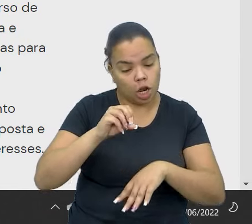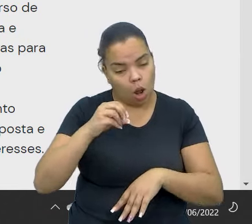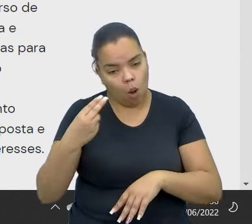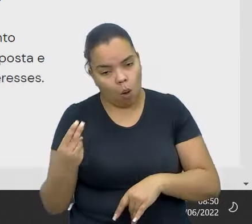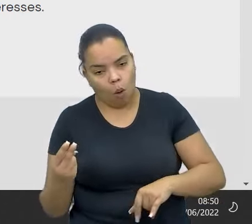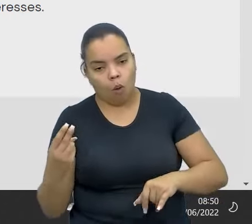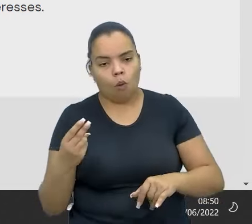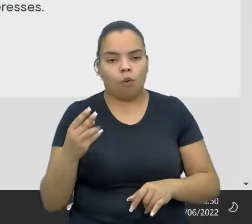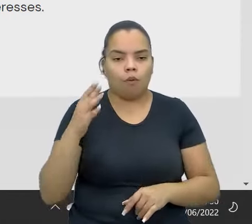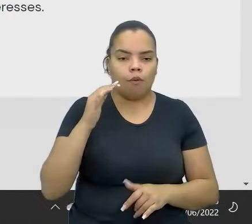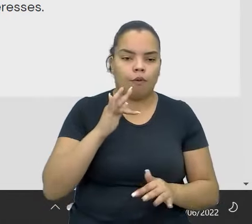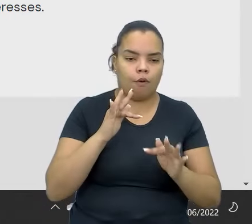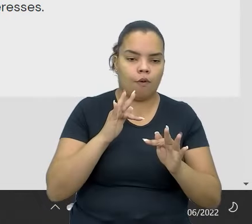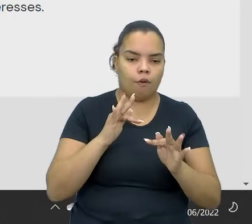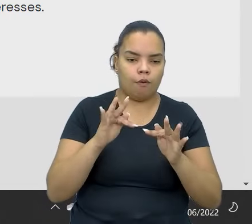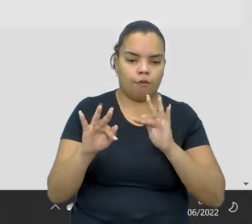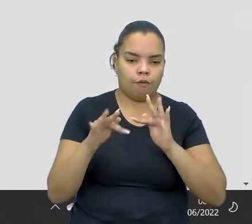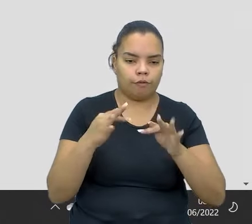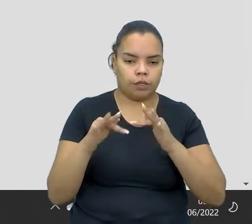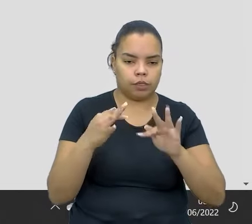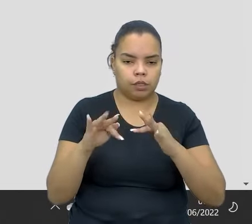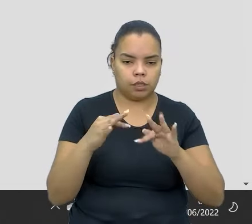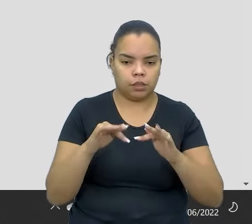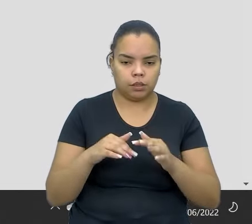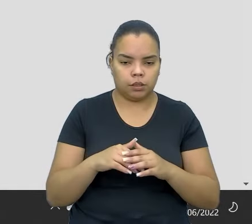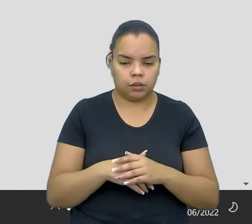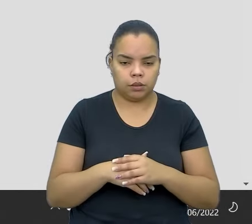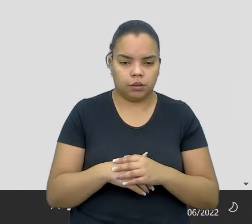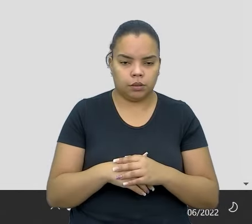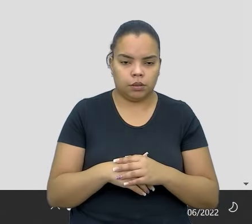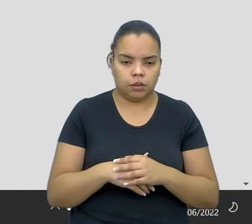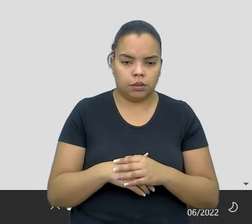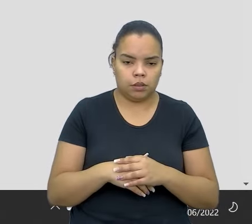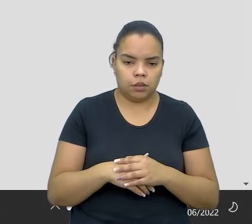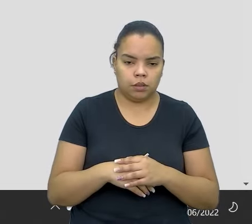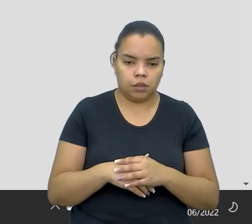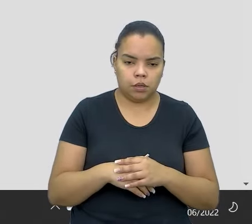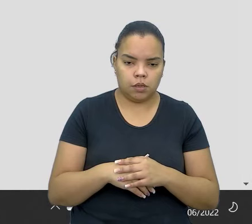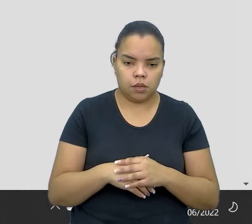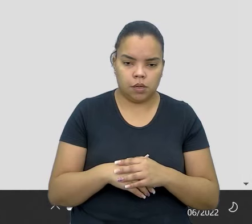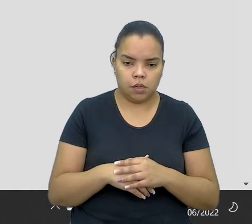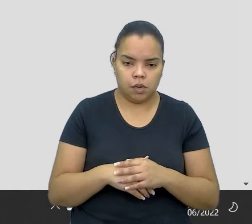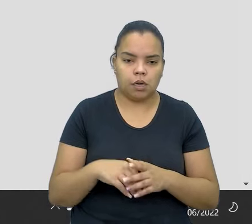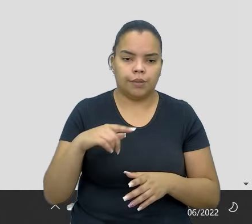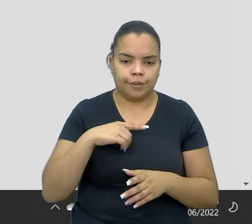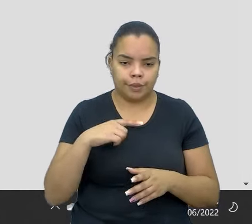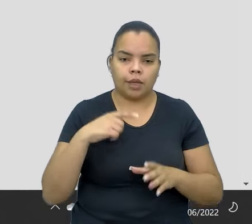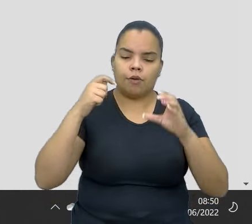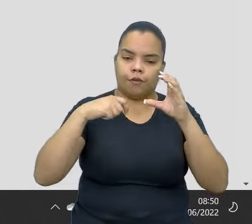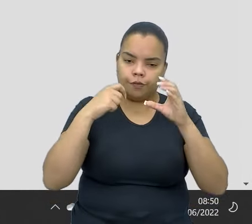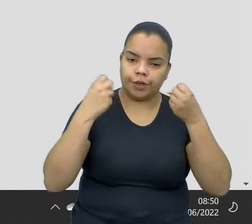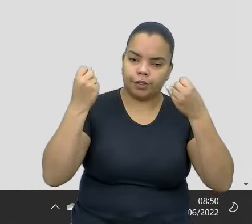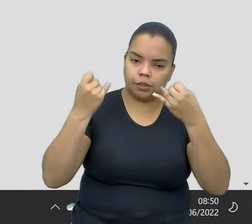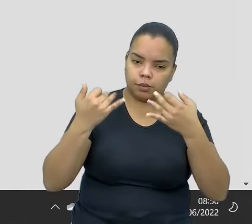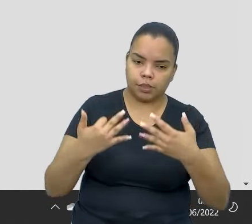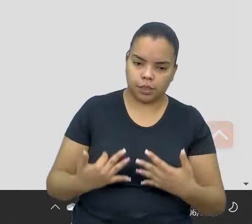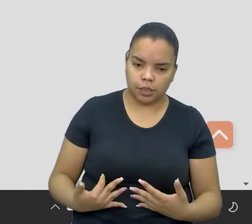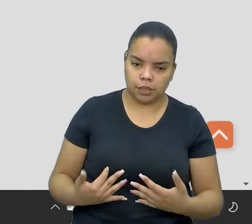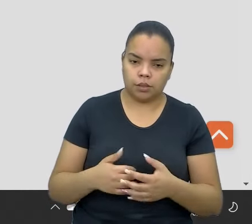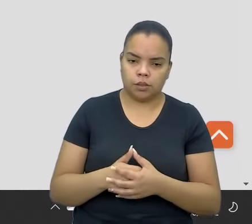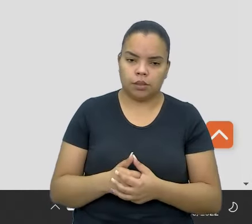física, certo? Isso. Tem uma explicação dele, tem uma explicação em vídeo dele, geral, sobre esse